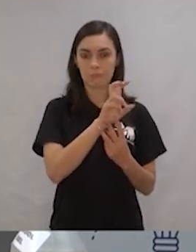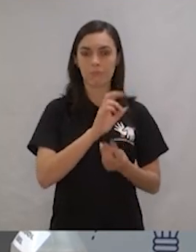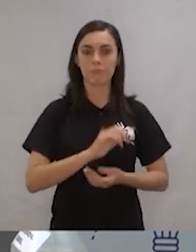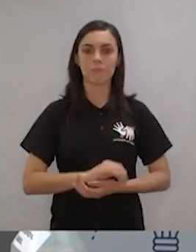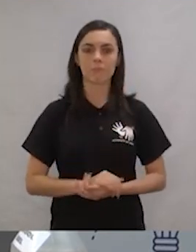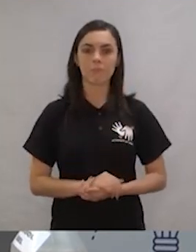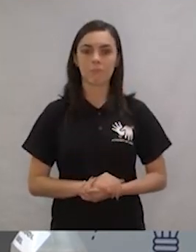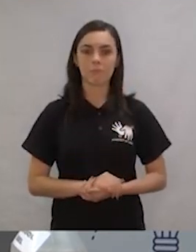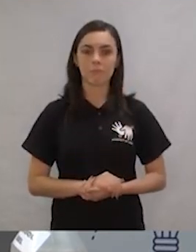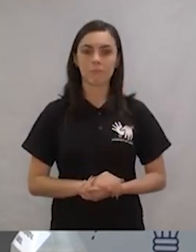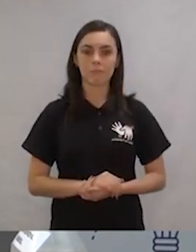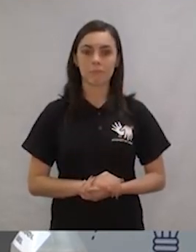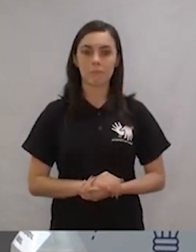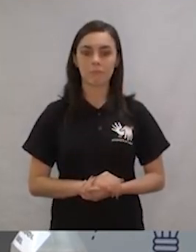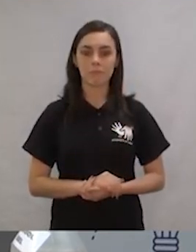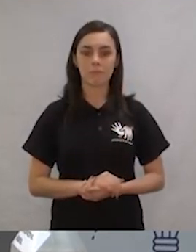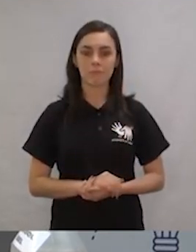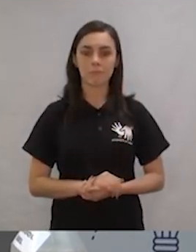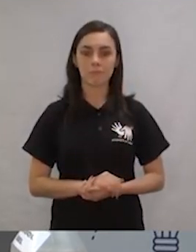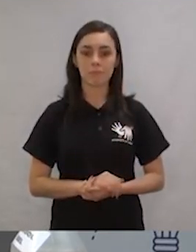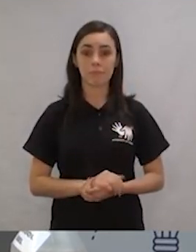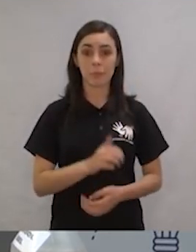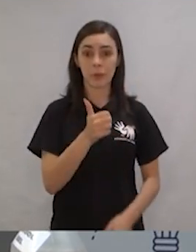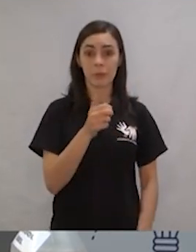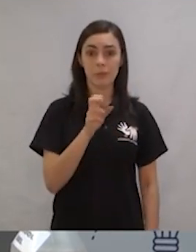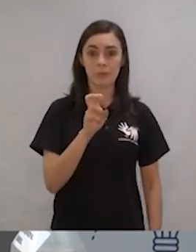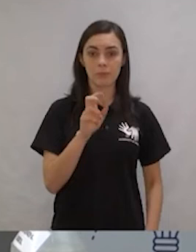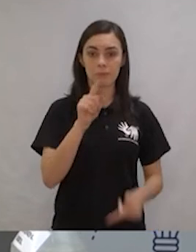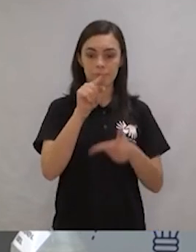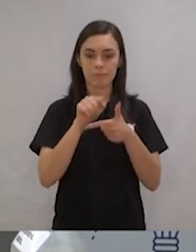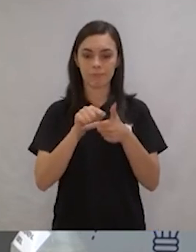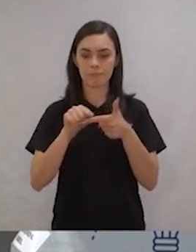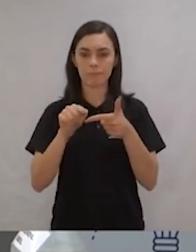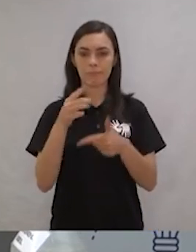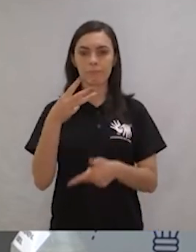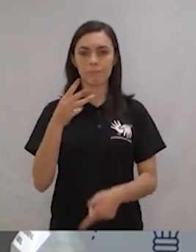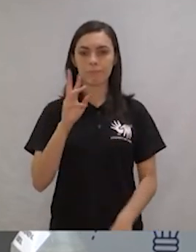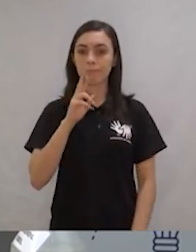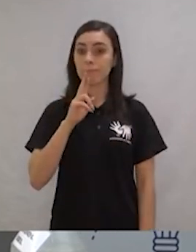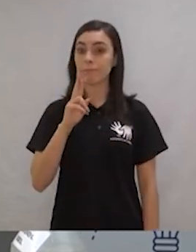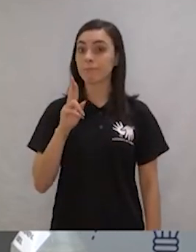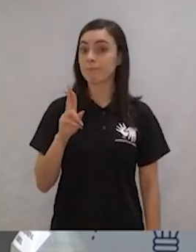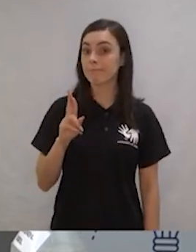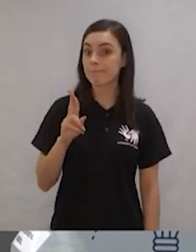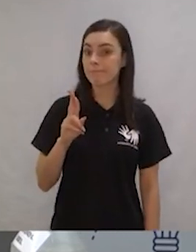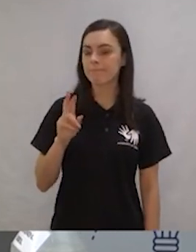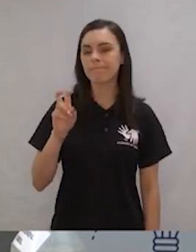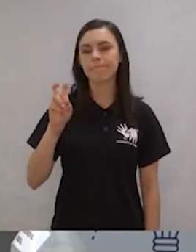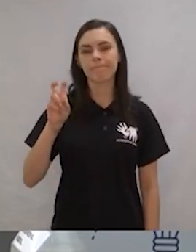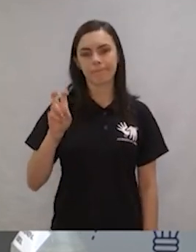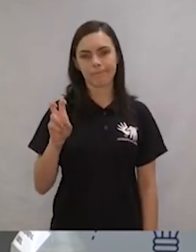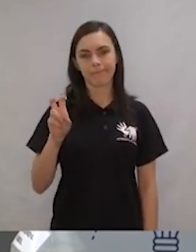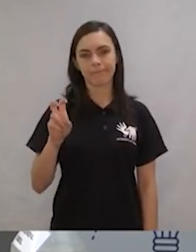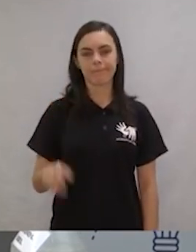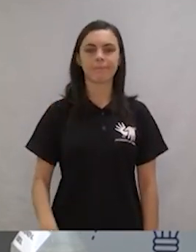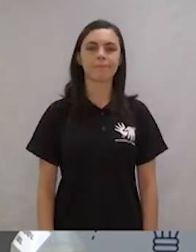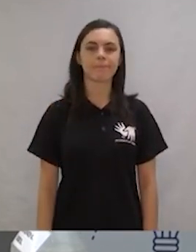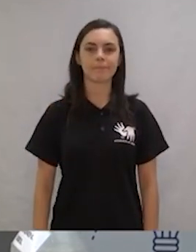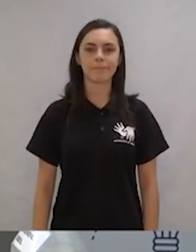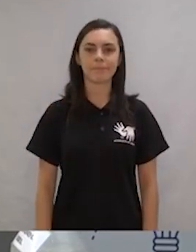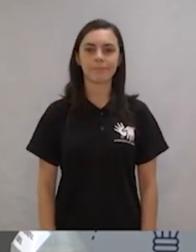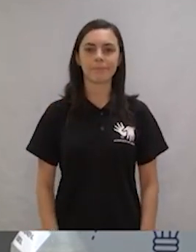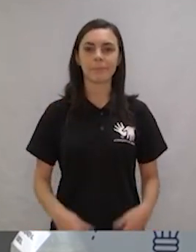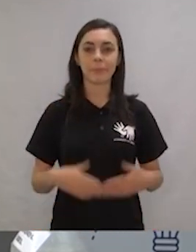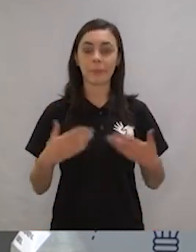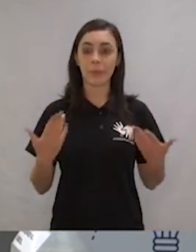4, 5. Então, 15 divididos por 3 é igual a